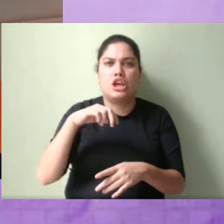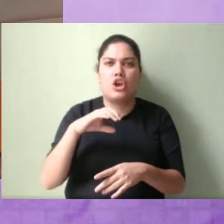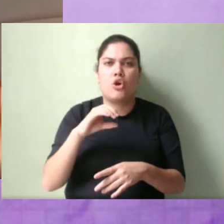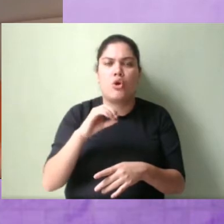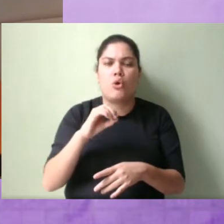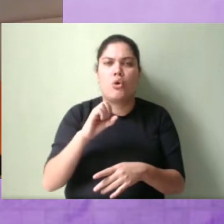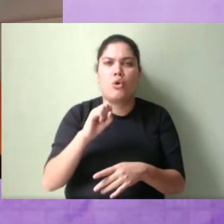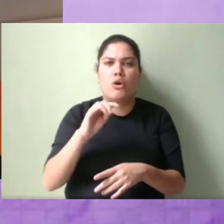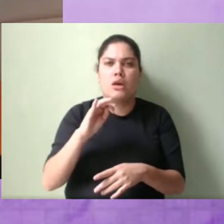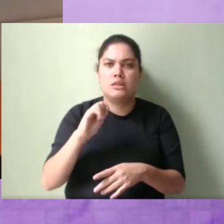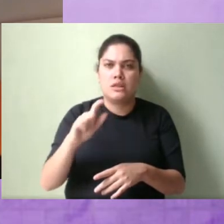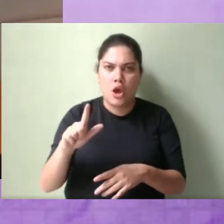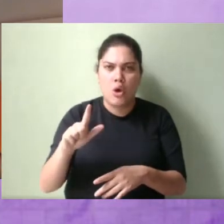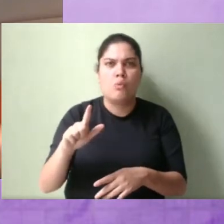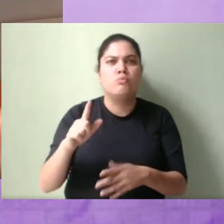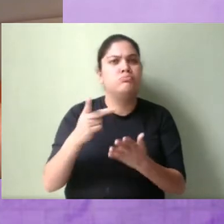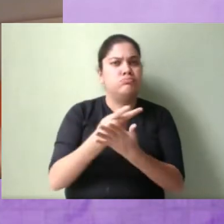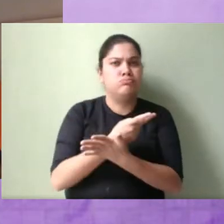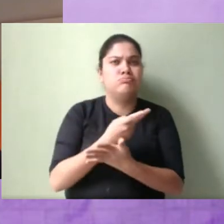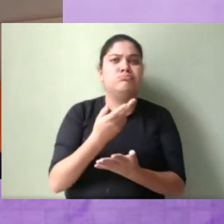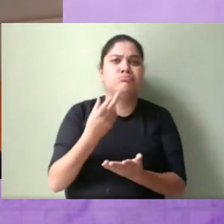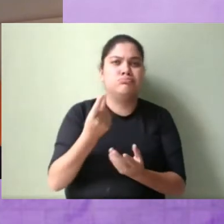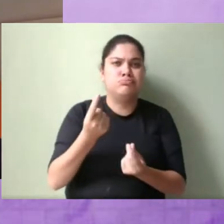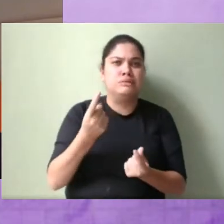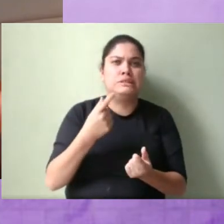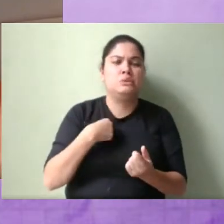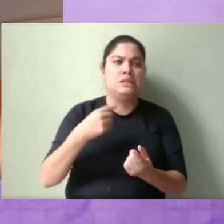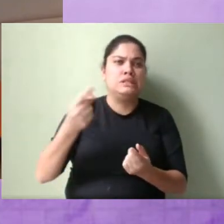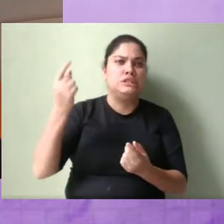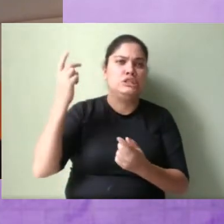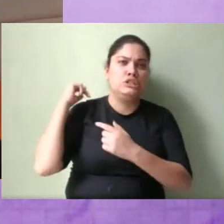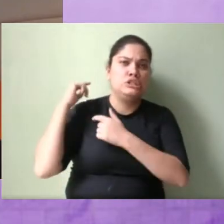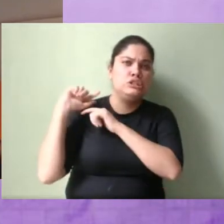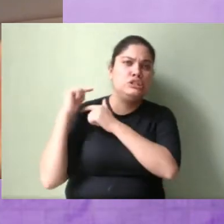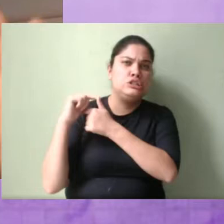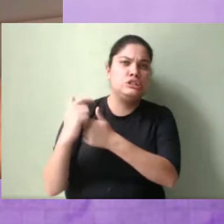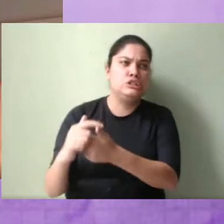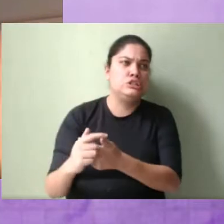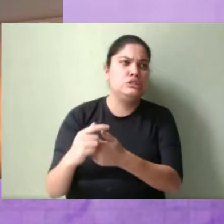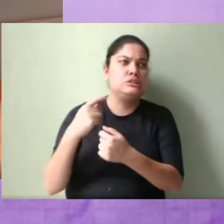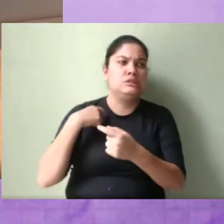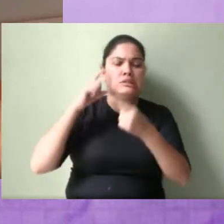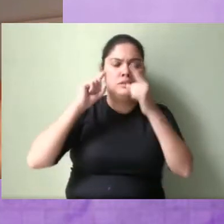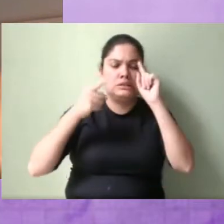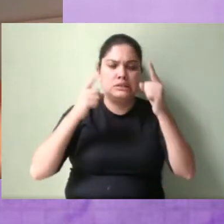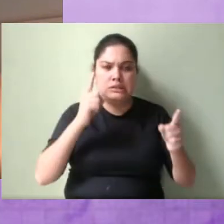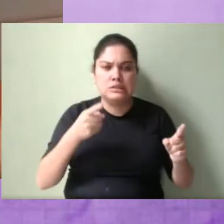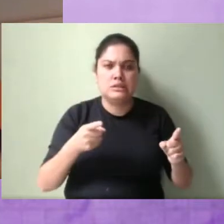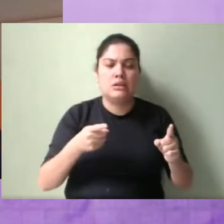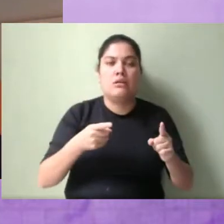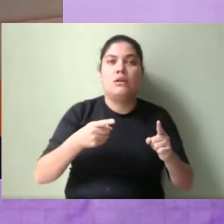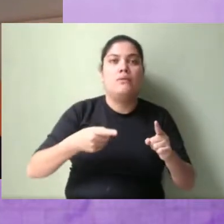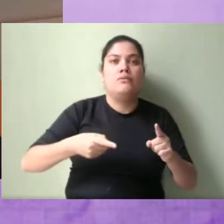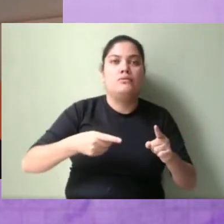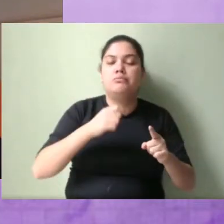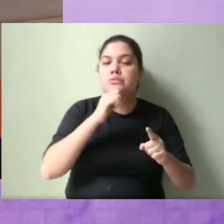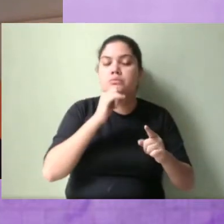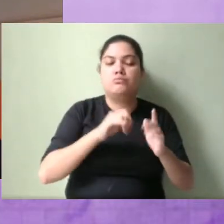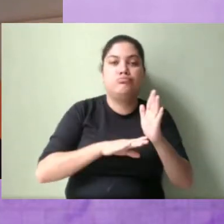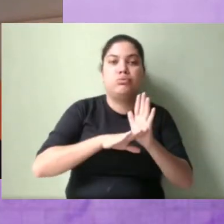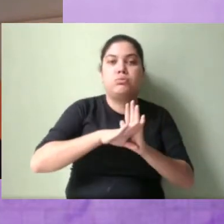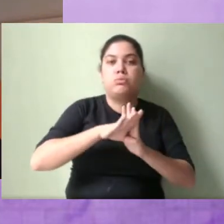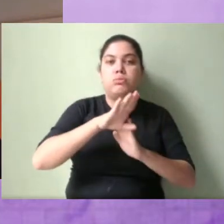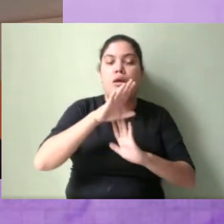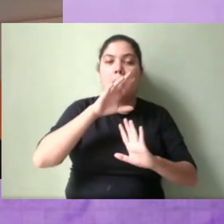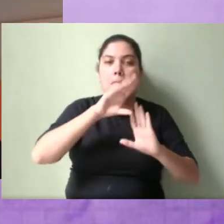neopentecostal, essas religiões neopentecostais, tá retomando toda uma coisa muito antiga e inadequada